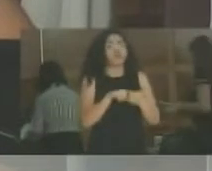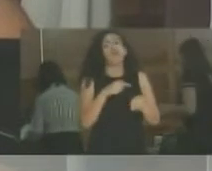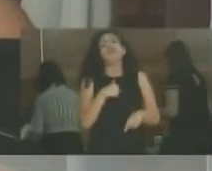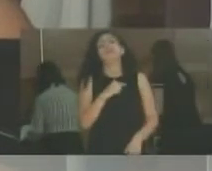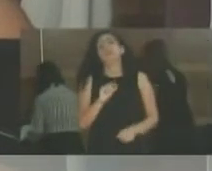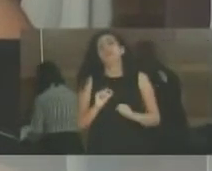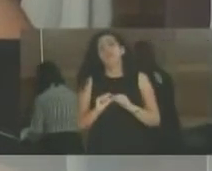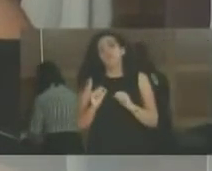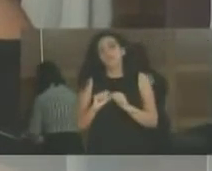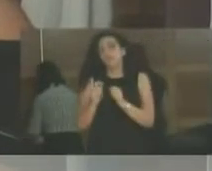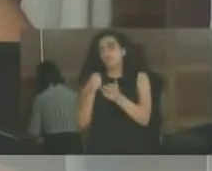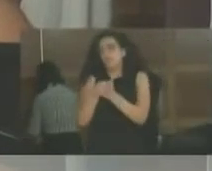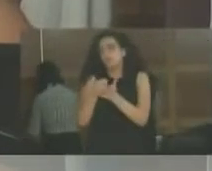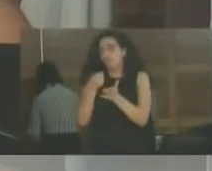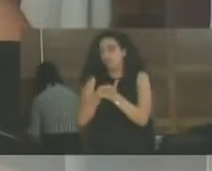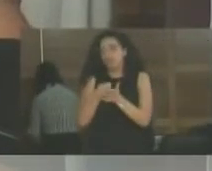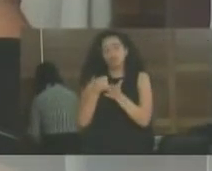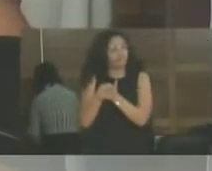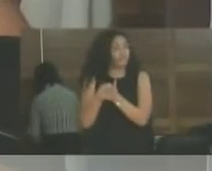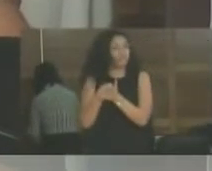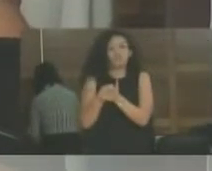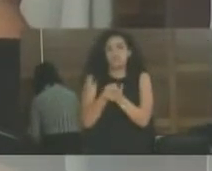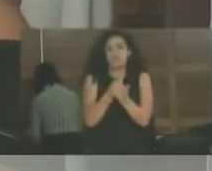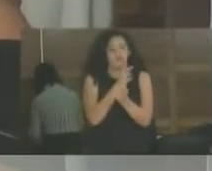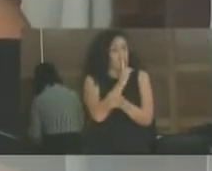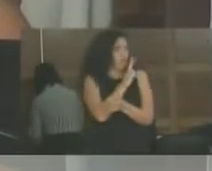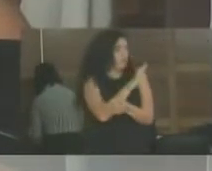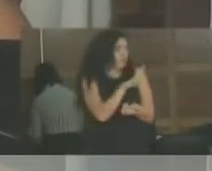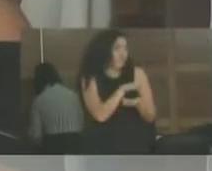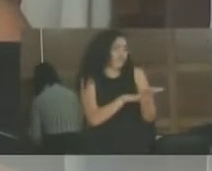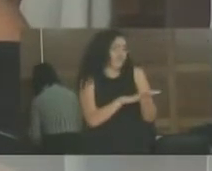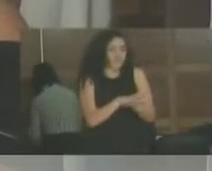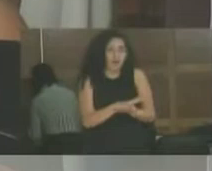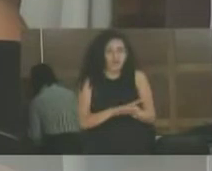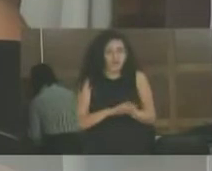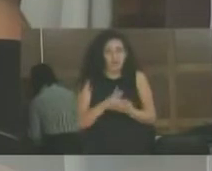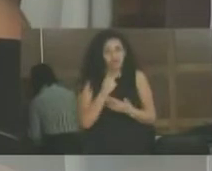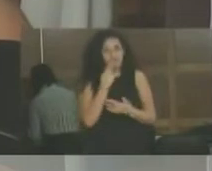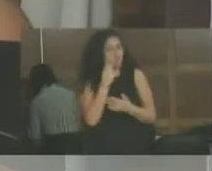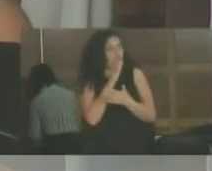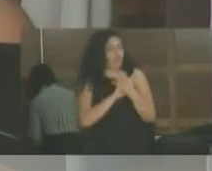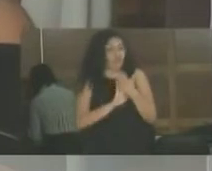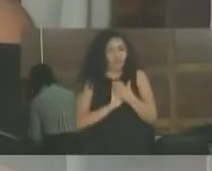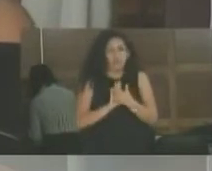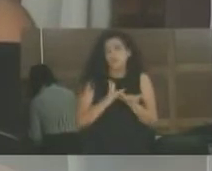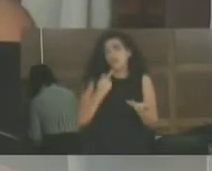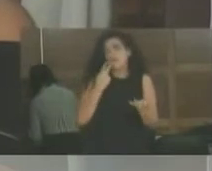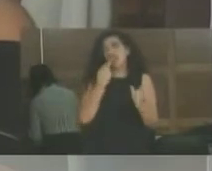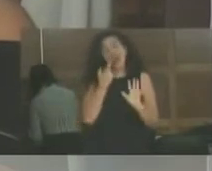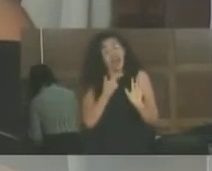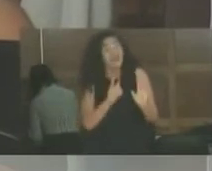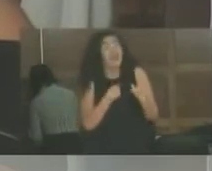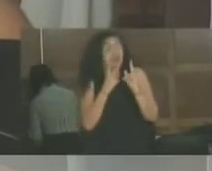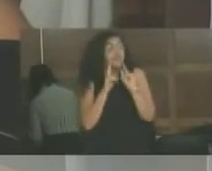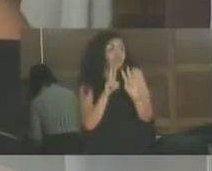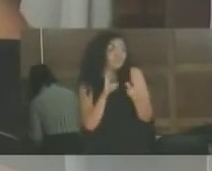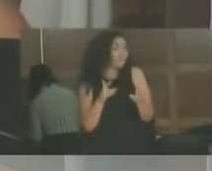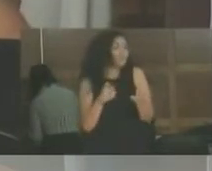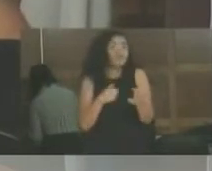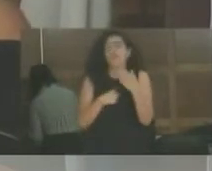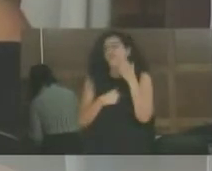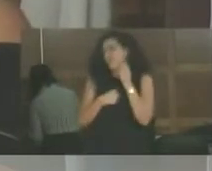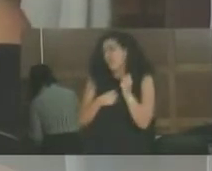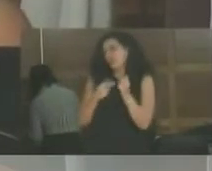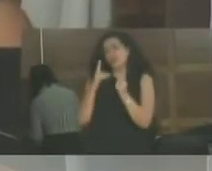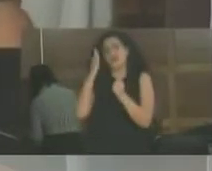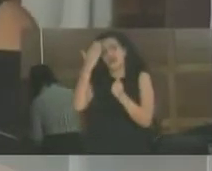feito essas reclamações diretamente ao Mário e ele não tem posição nenhuma. Ele não tem posição. Né? Ele fala que está vendo, não está vendo nada, que eu sei que não está porque eu